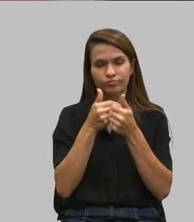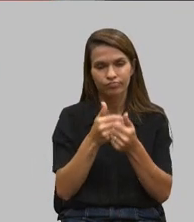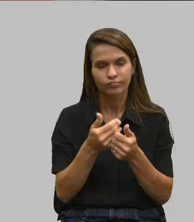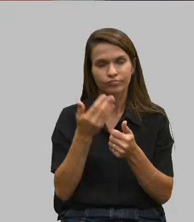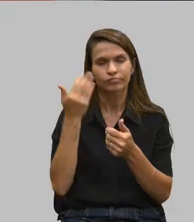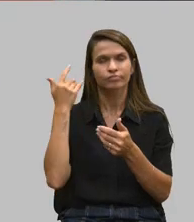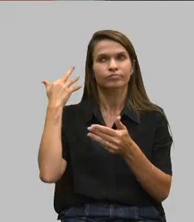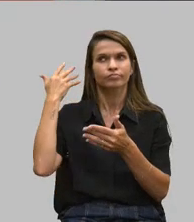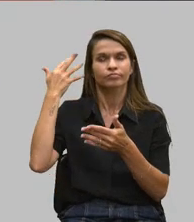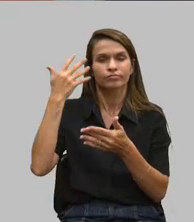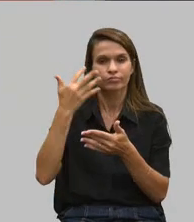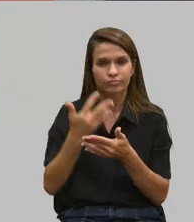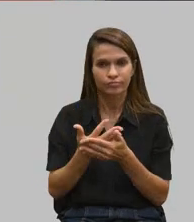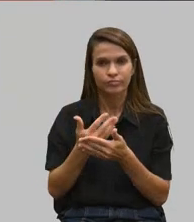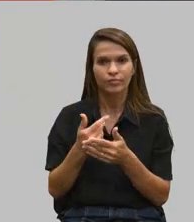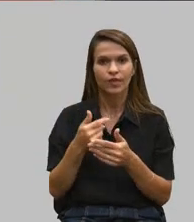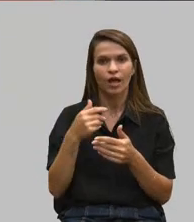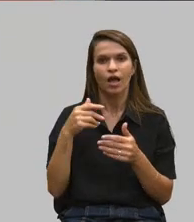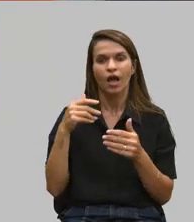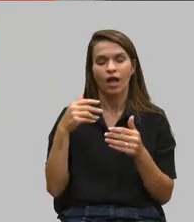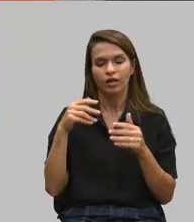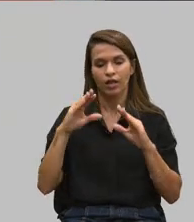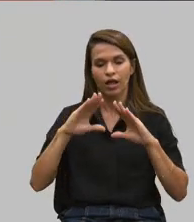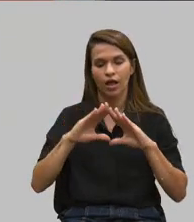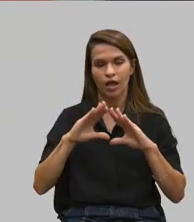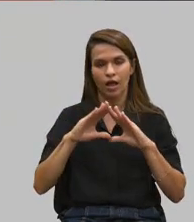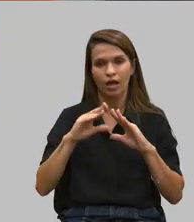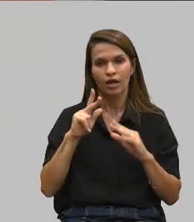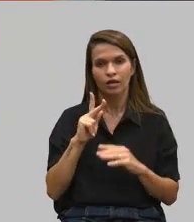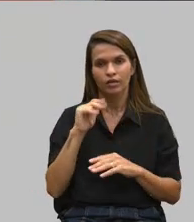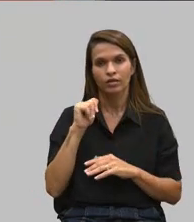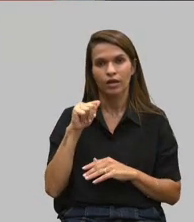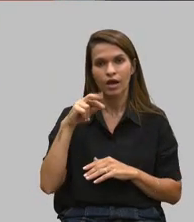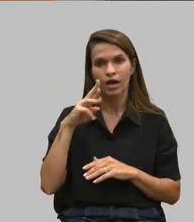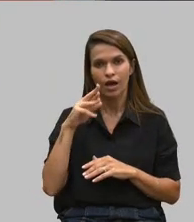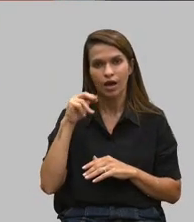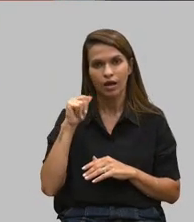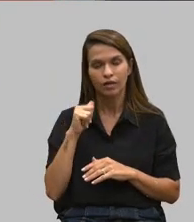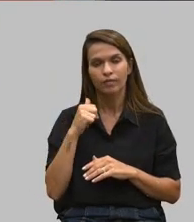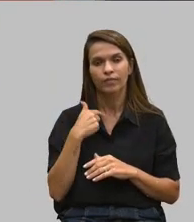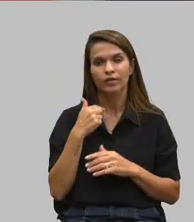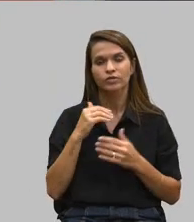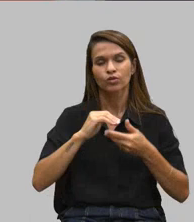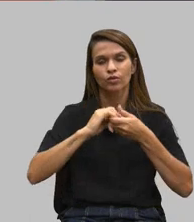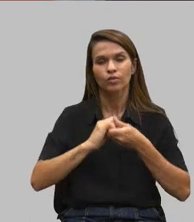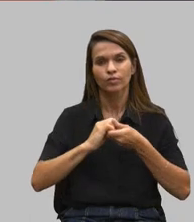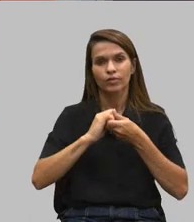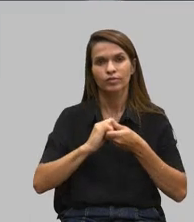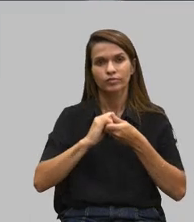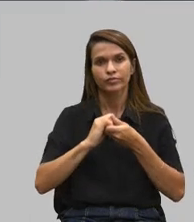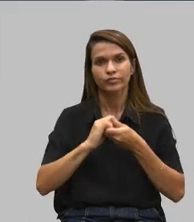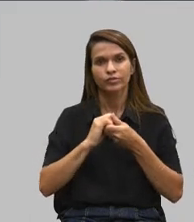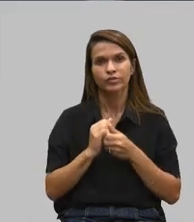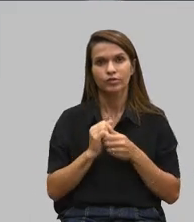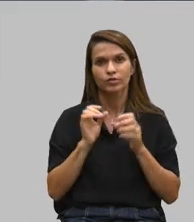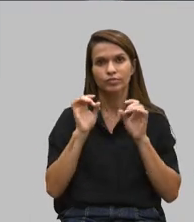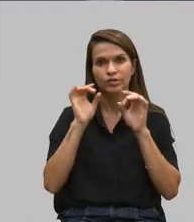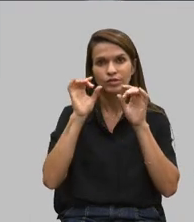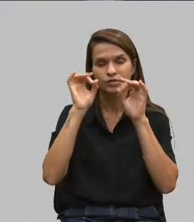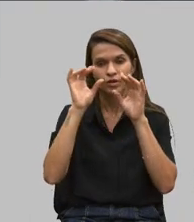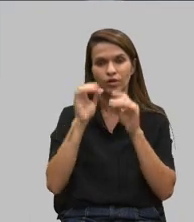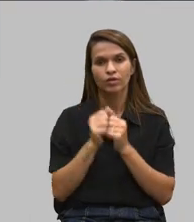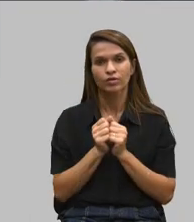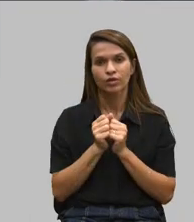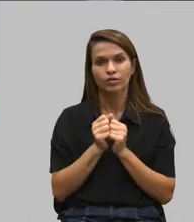na casa deputada Quiara bondini mas minha licença e meus cumprimentos efusivos a nossa querida